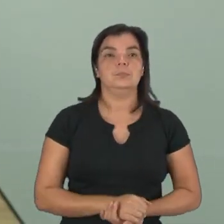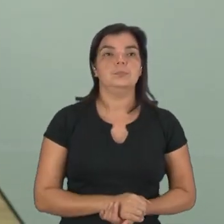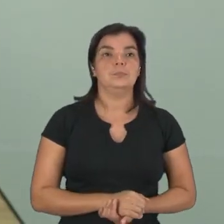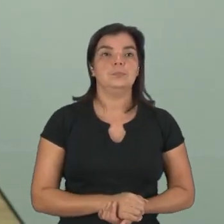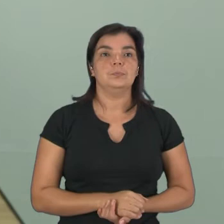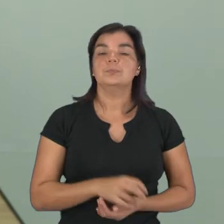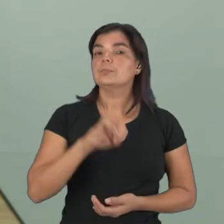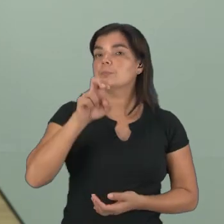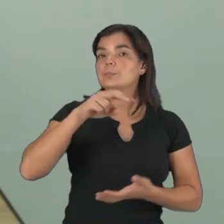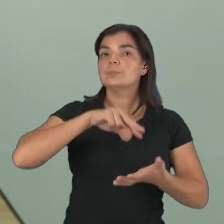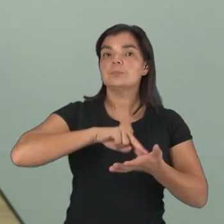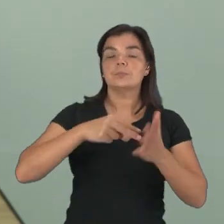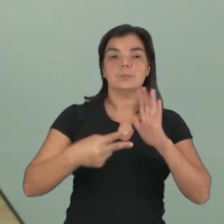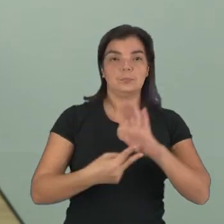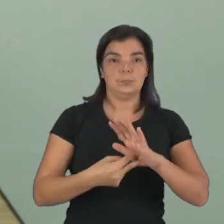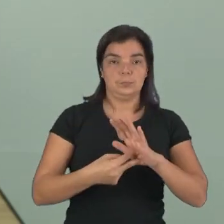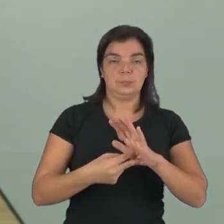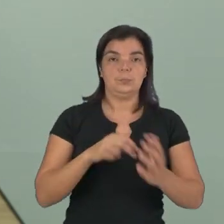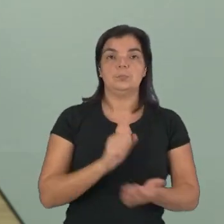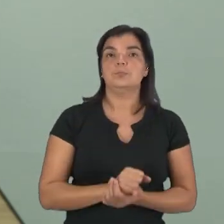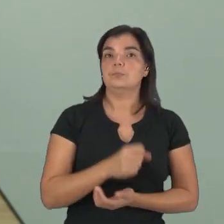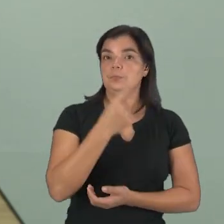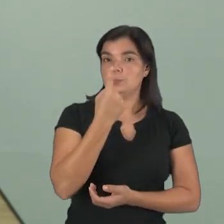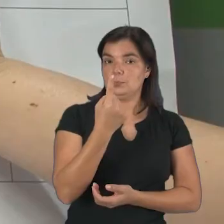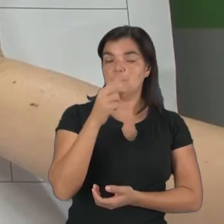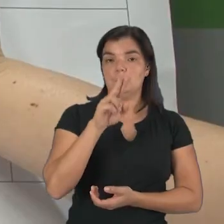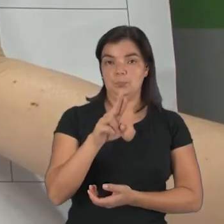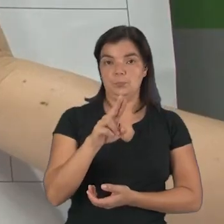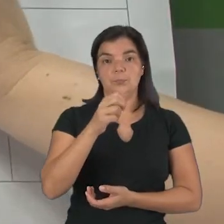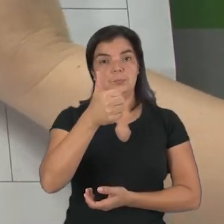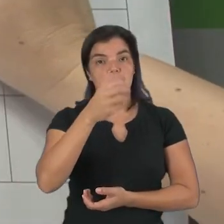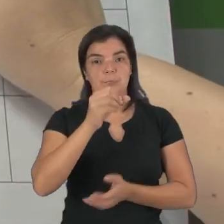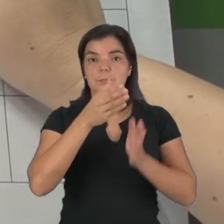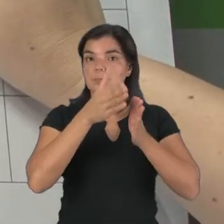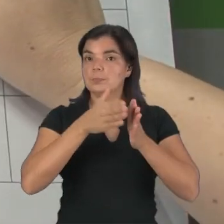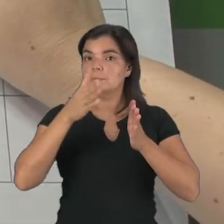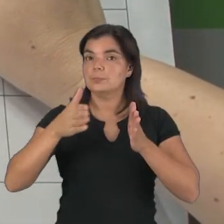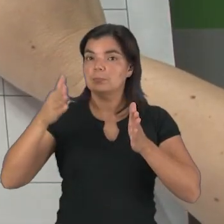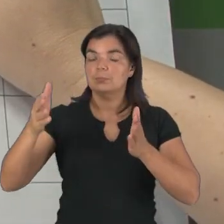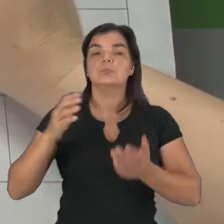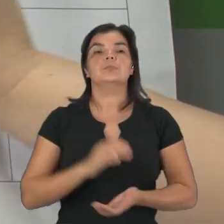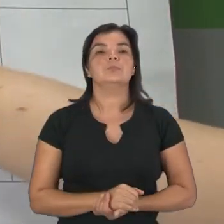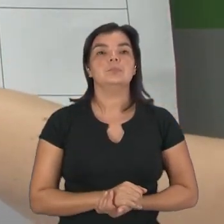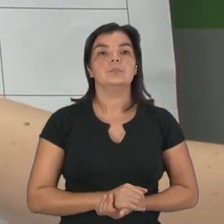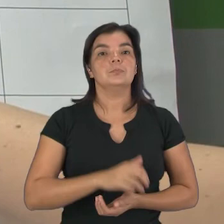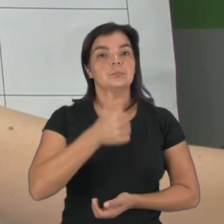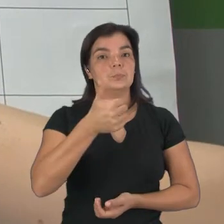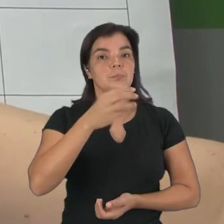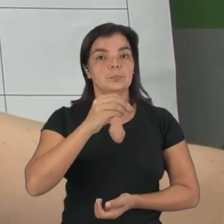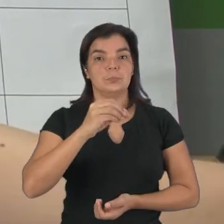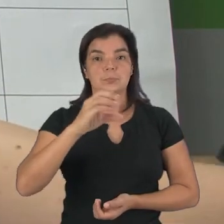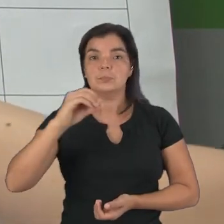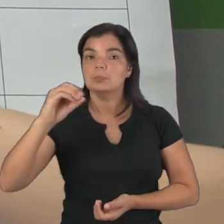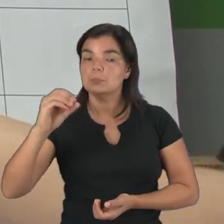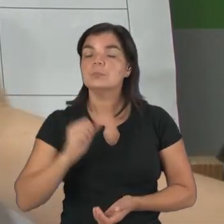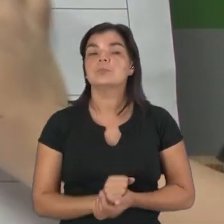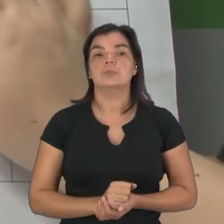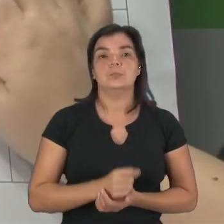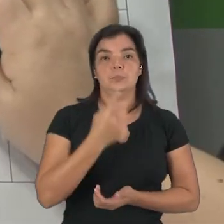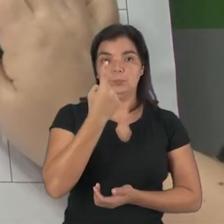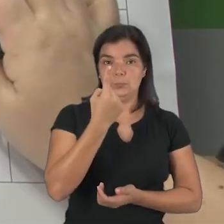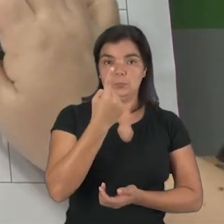Esse 5 significa que eu dividi uma unidade em 10 partes. Quando vem para o centésimo, significa que eu dividi